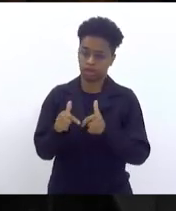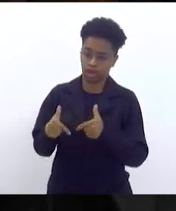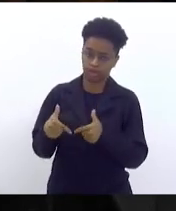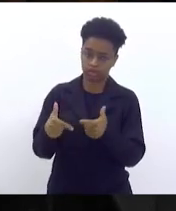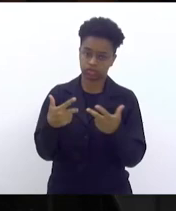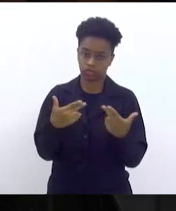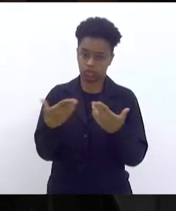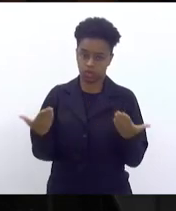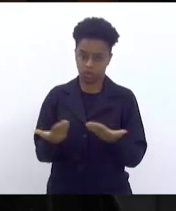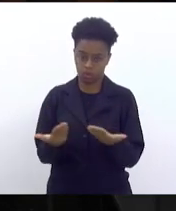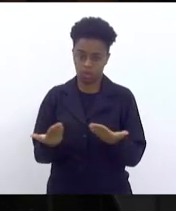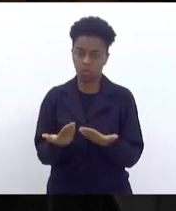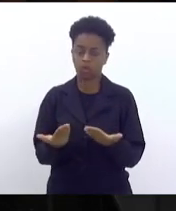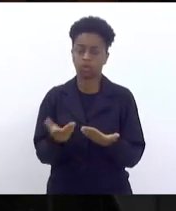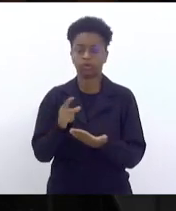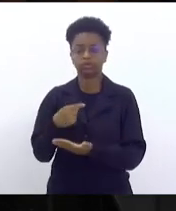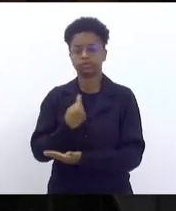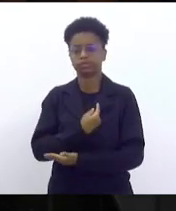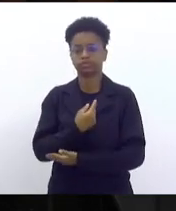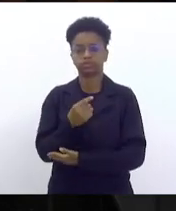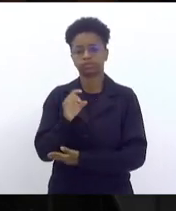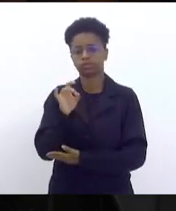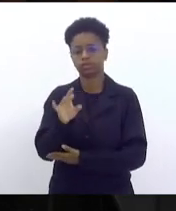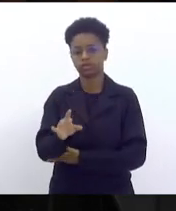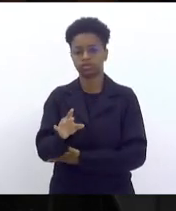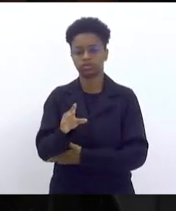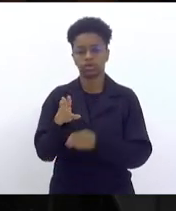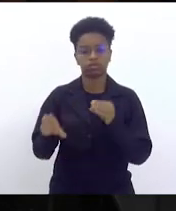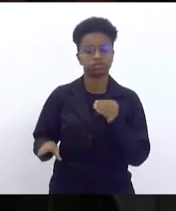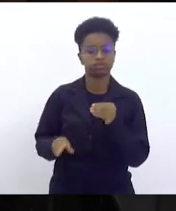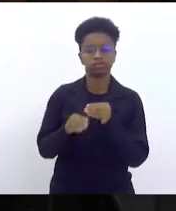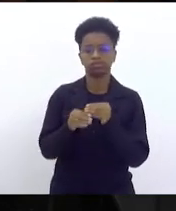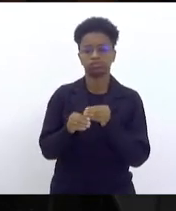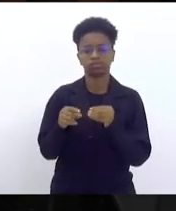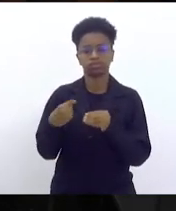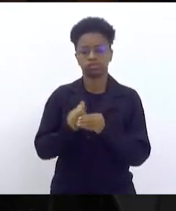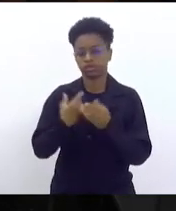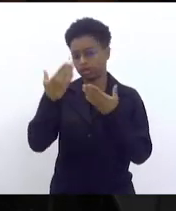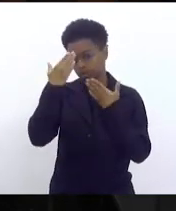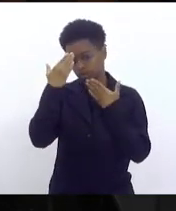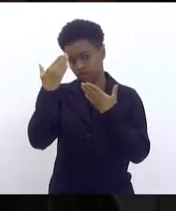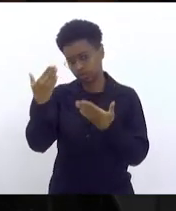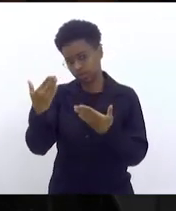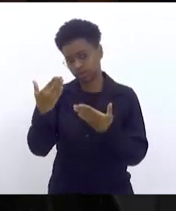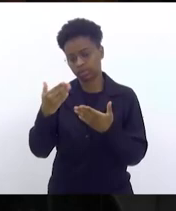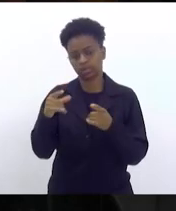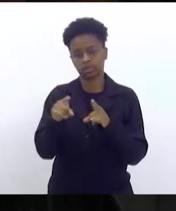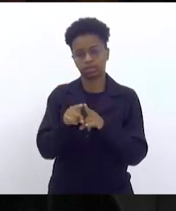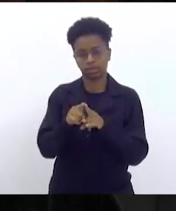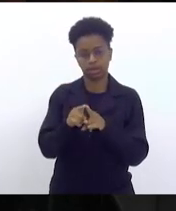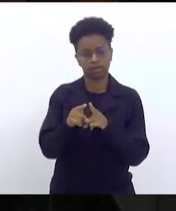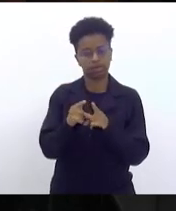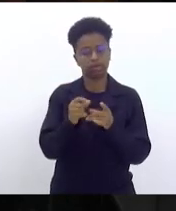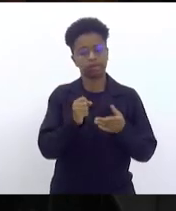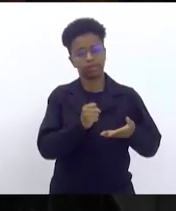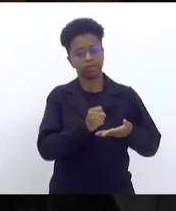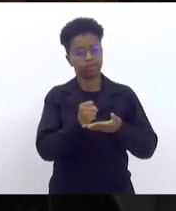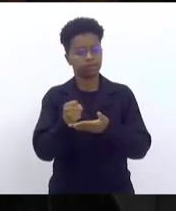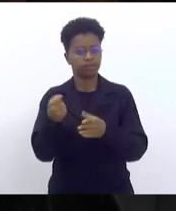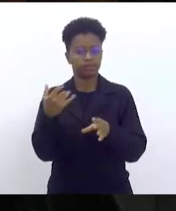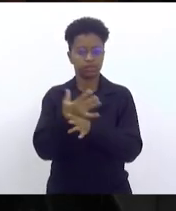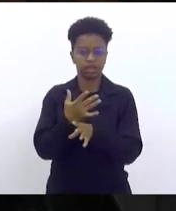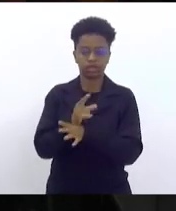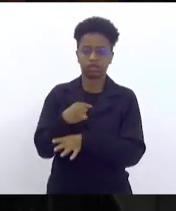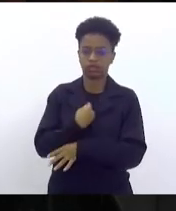dessa daqui é só a complementar nós agradecermos isso daqui levarmos para os municípios nós